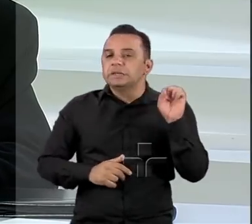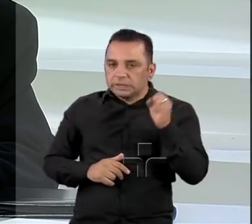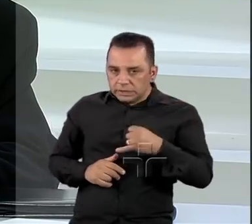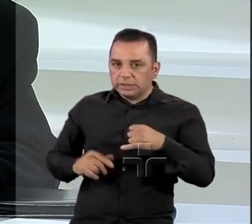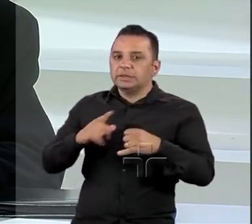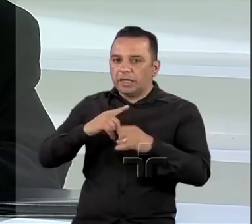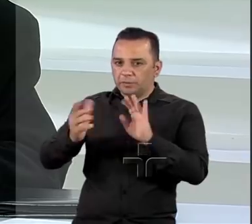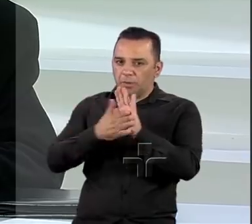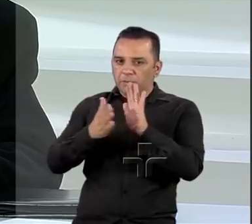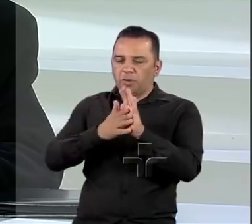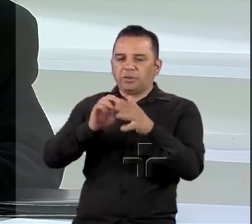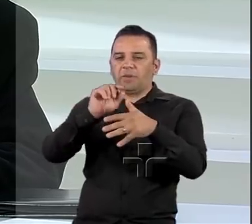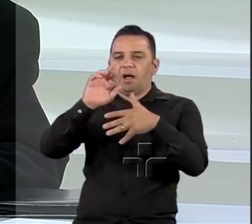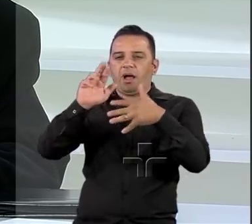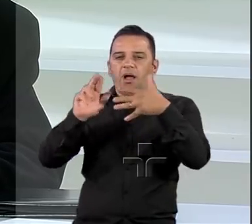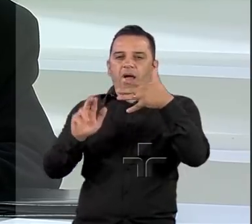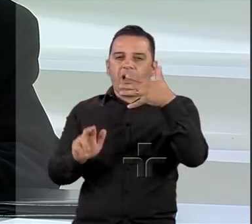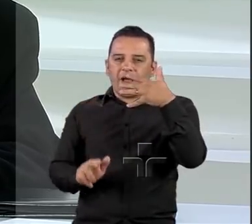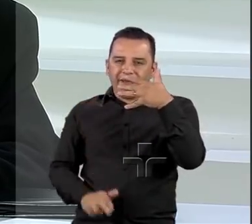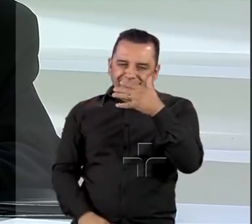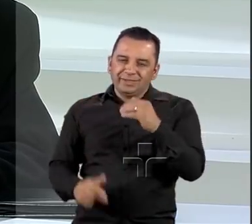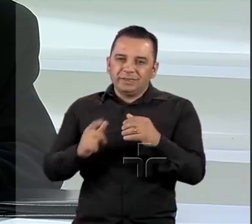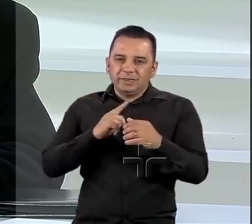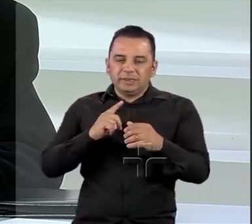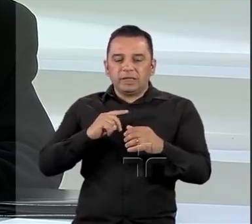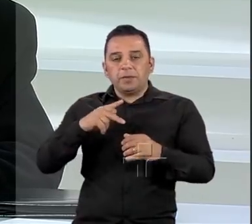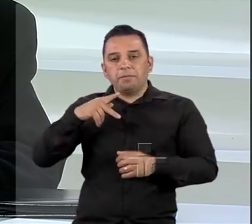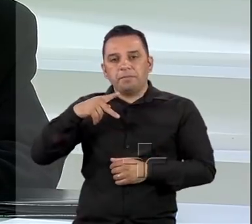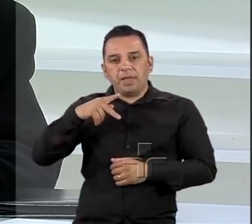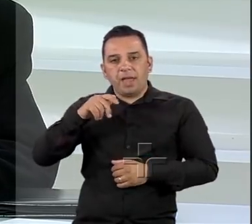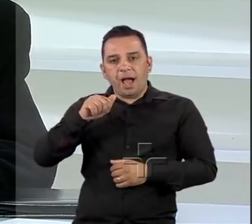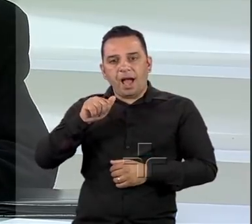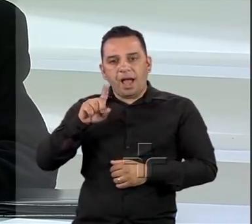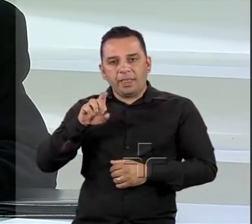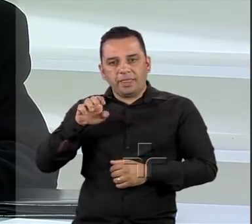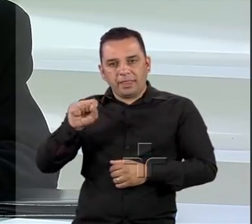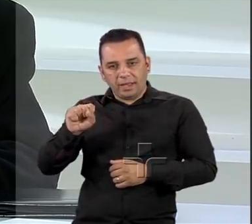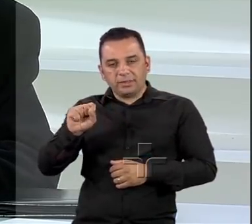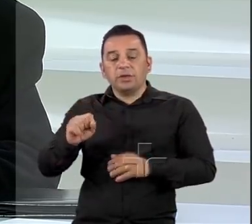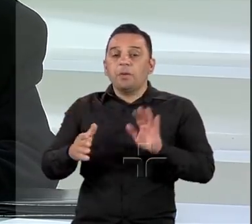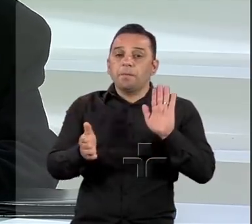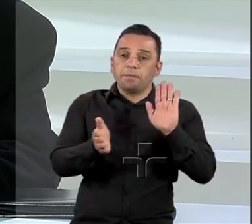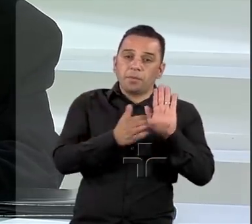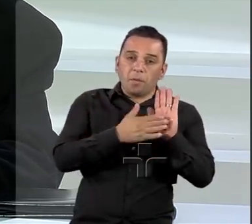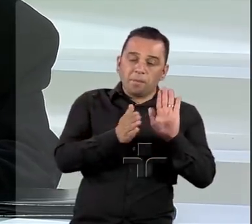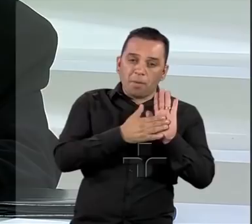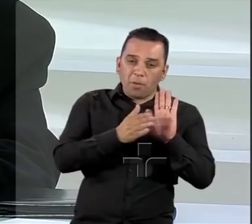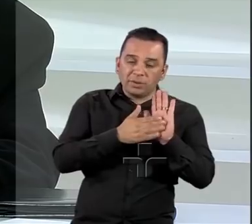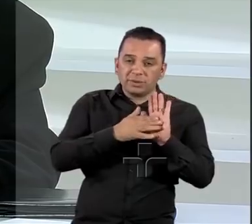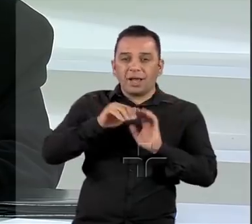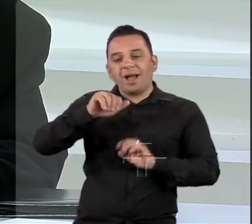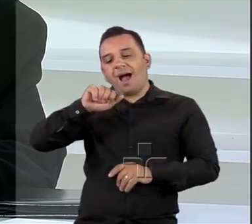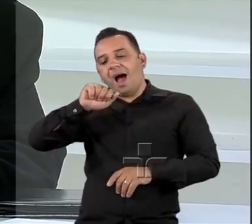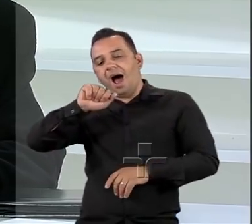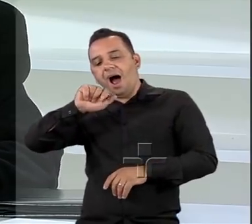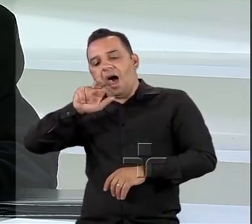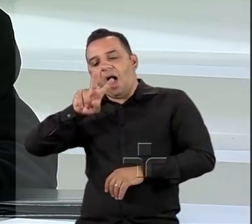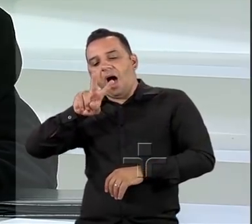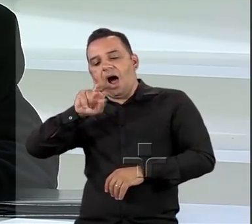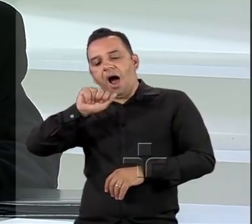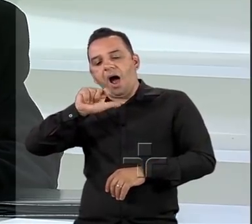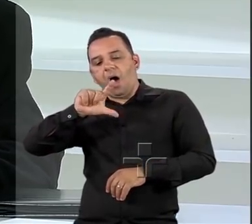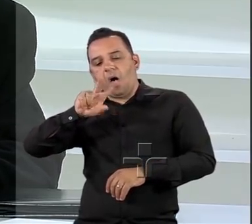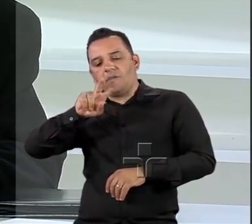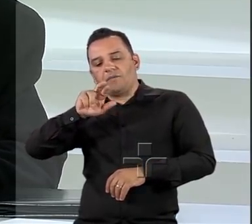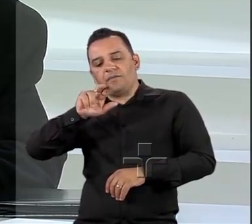várias aqui. Eu tenho elencados o que eu chamo aqui de PADs, são as propostas Álvaro Dias. Então, para cada um desses temas, eu tenho várias